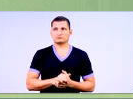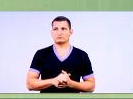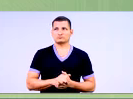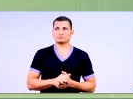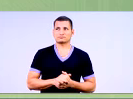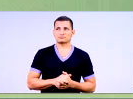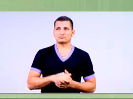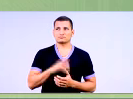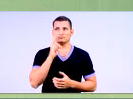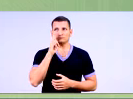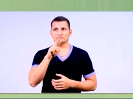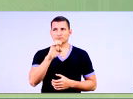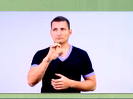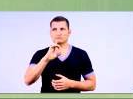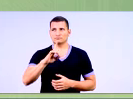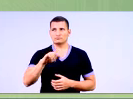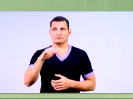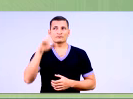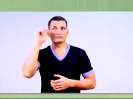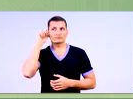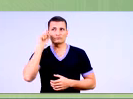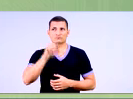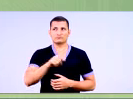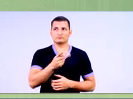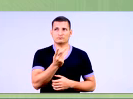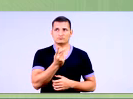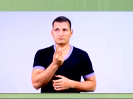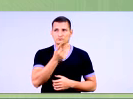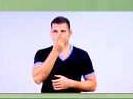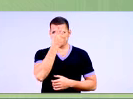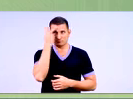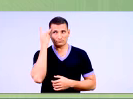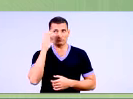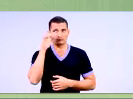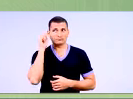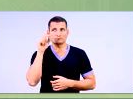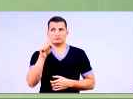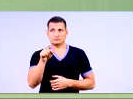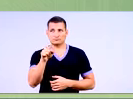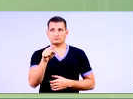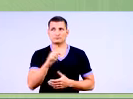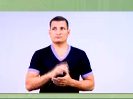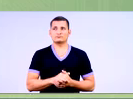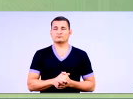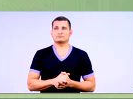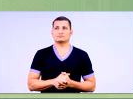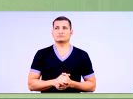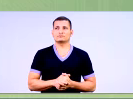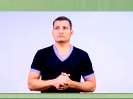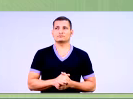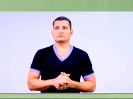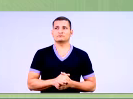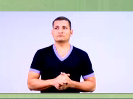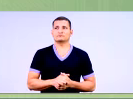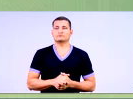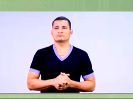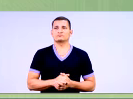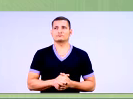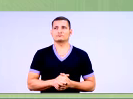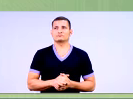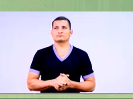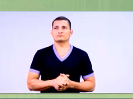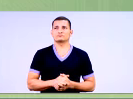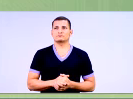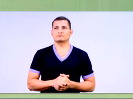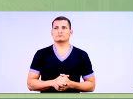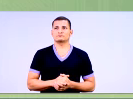ed aqui. Ouviram, no caso são duas pessoas, ouviram você. Eu quero dizer, então eu vou colocar aqui para não